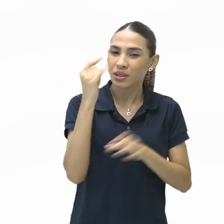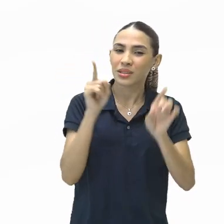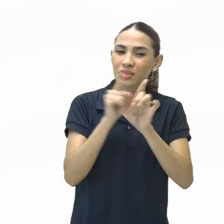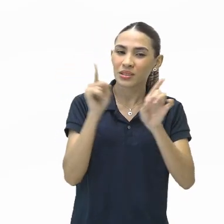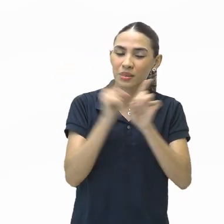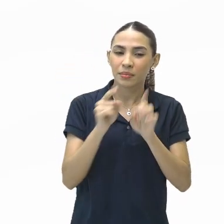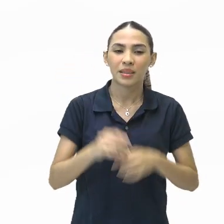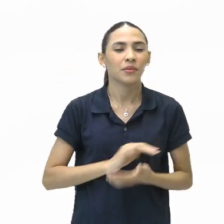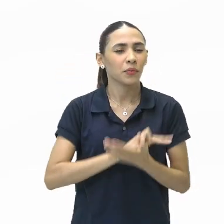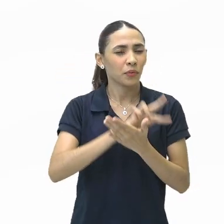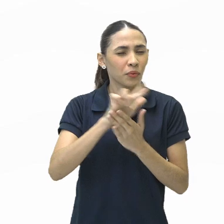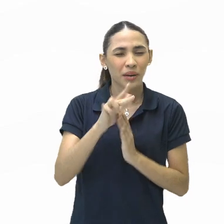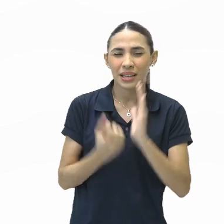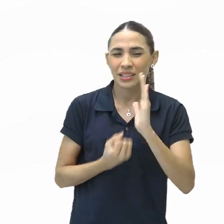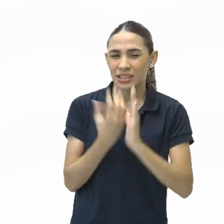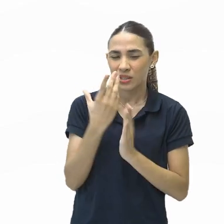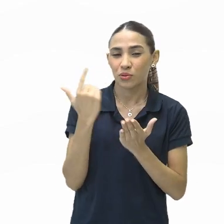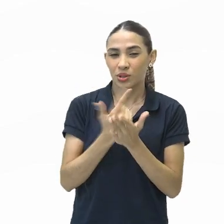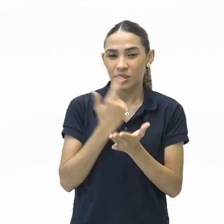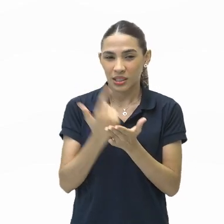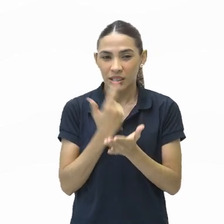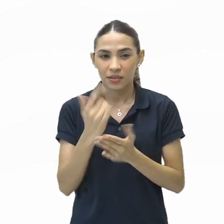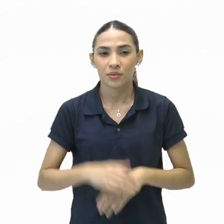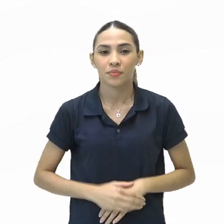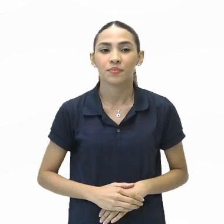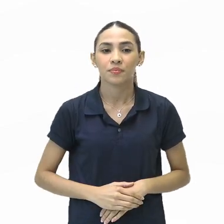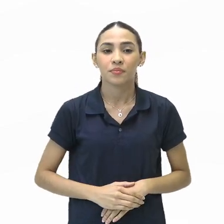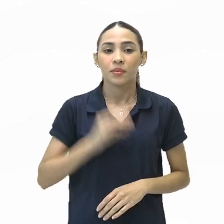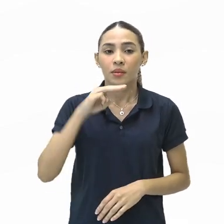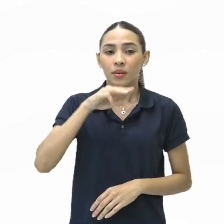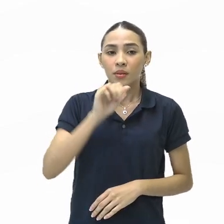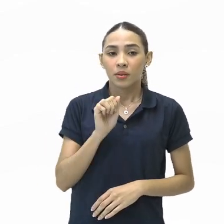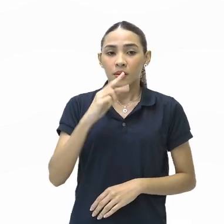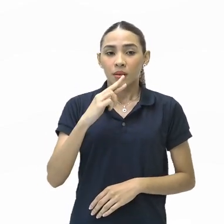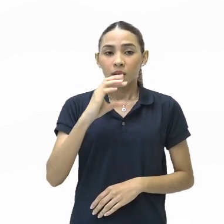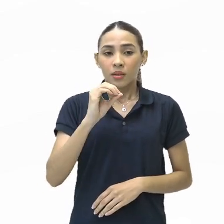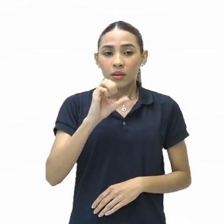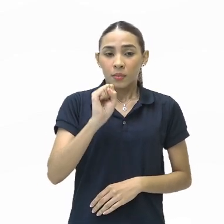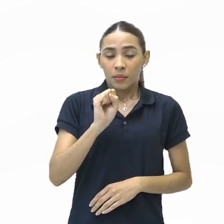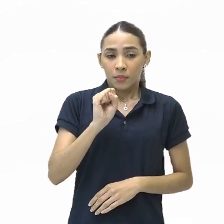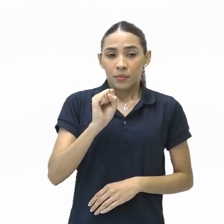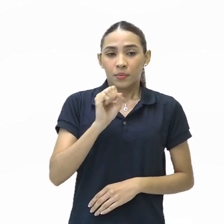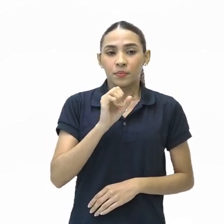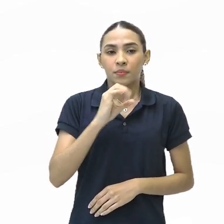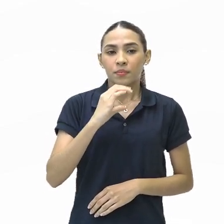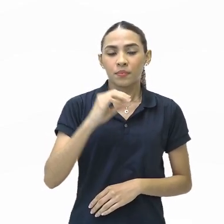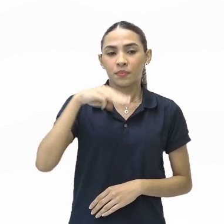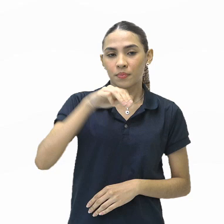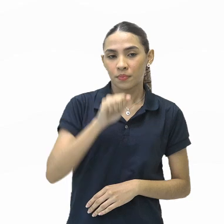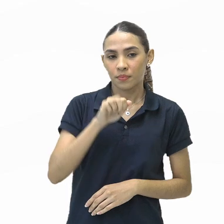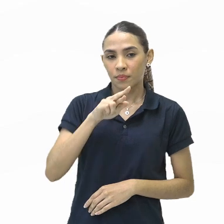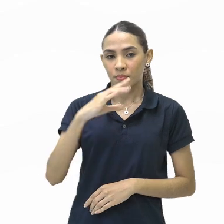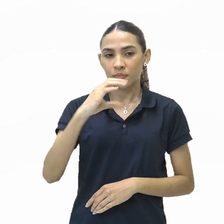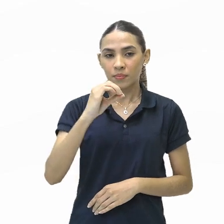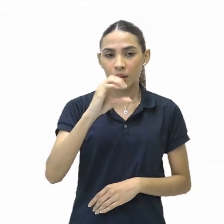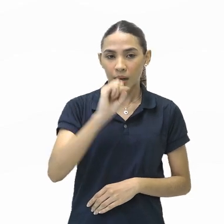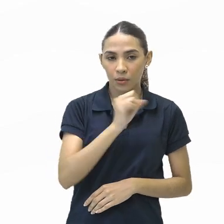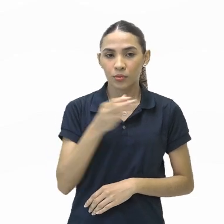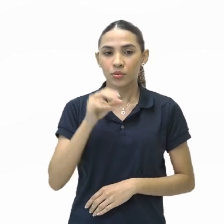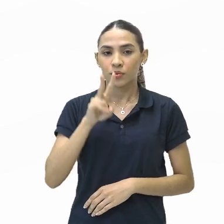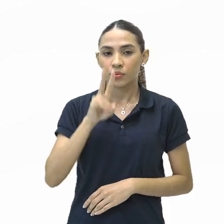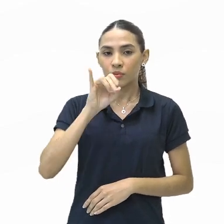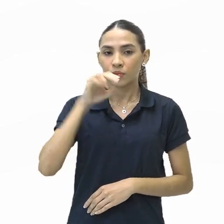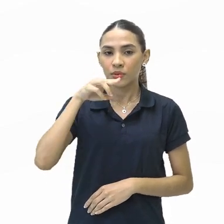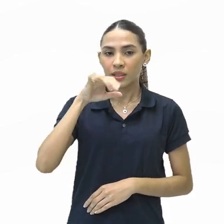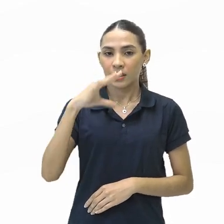muitas produções belíssimas. Marcos, né? Marcos Vinícius de Melo Moraes, o nosso Vinícius de